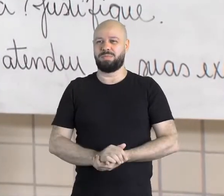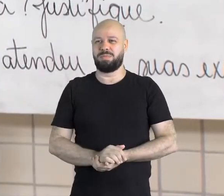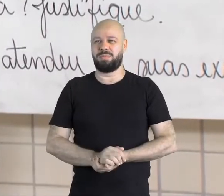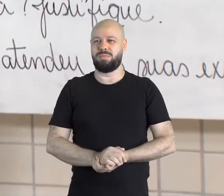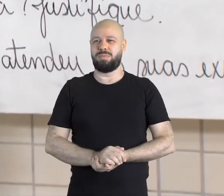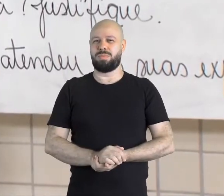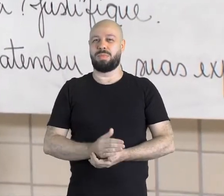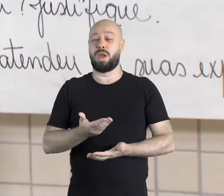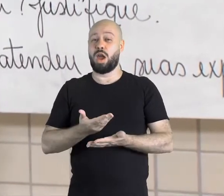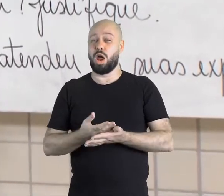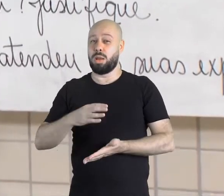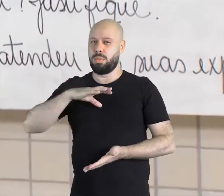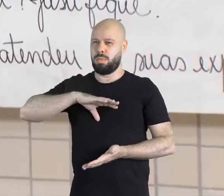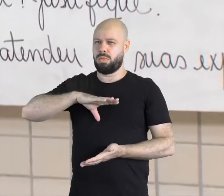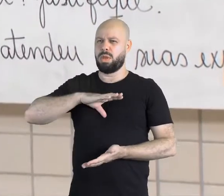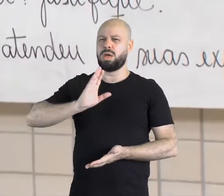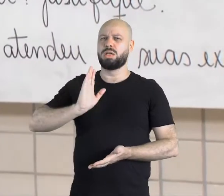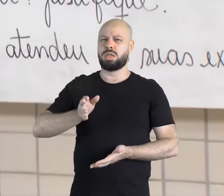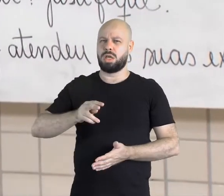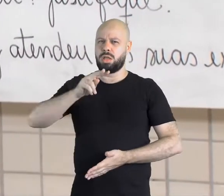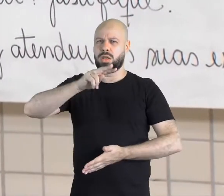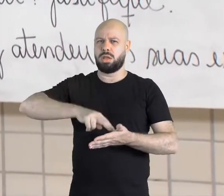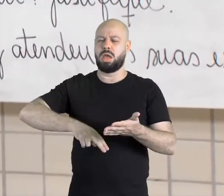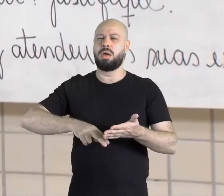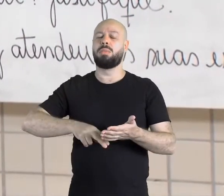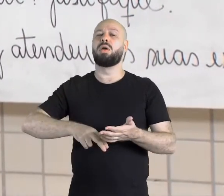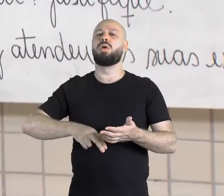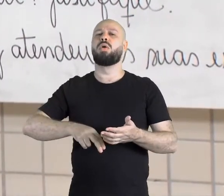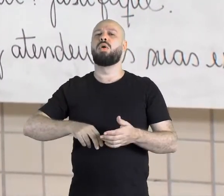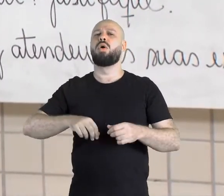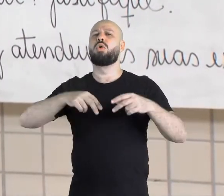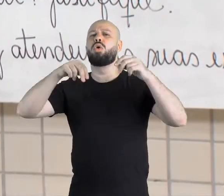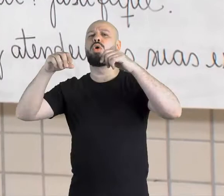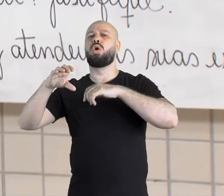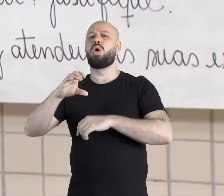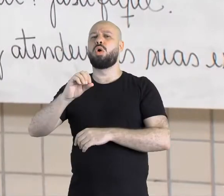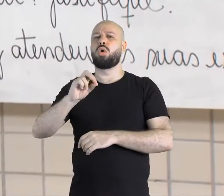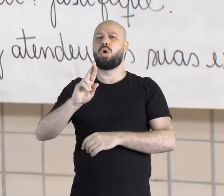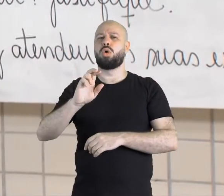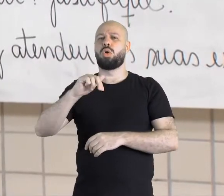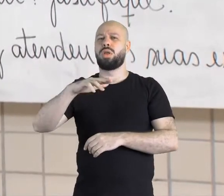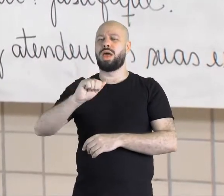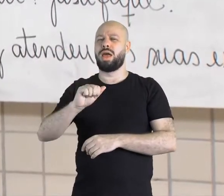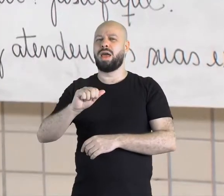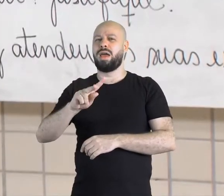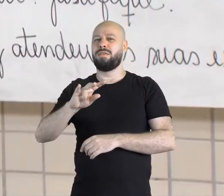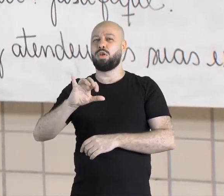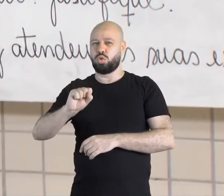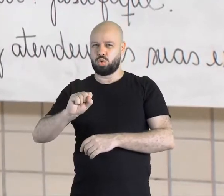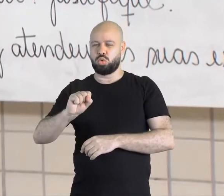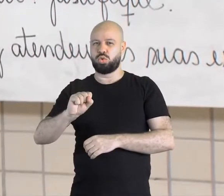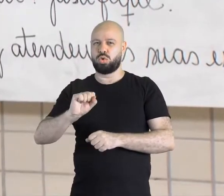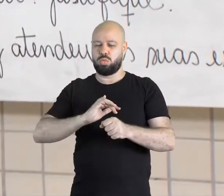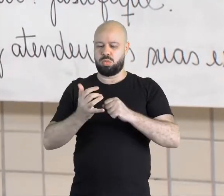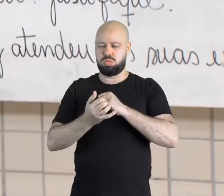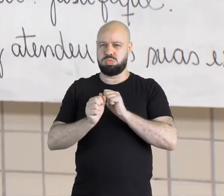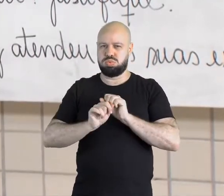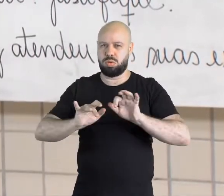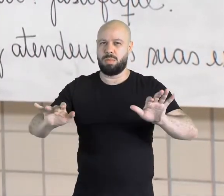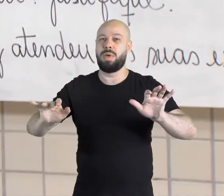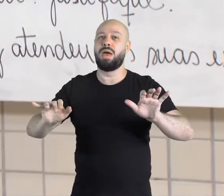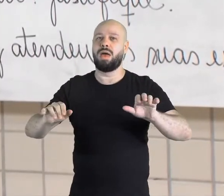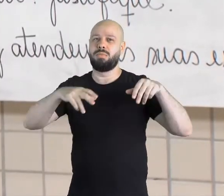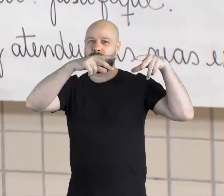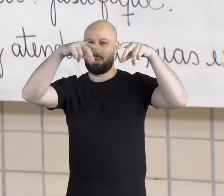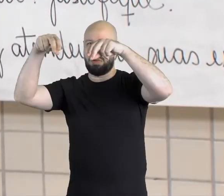Na aula de língua portuguesa, fizemos a leitura do cordel, coronavírus. Coronavírus em cordel. Não